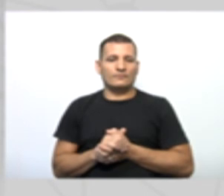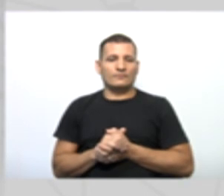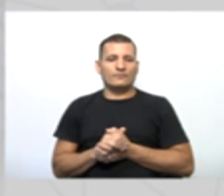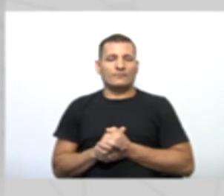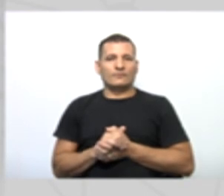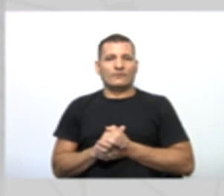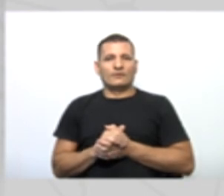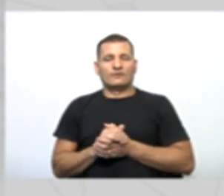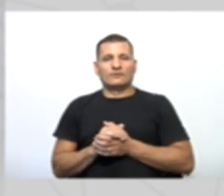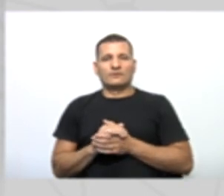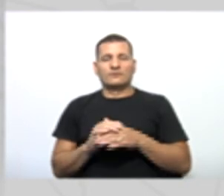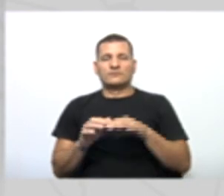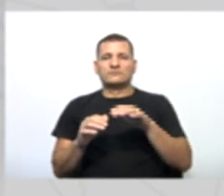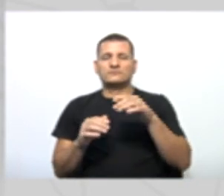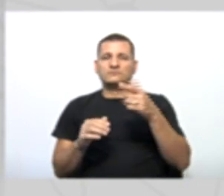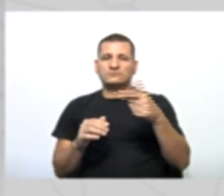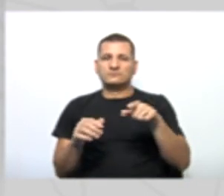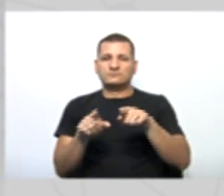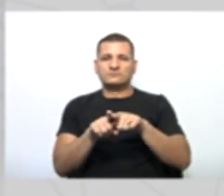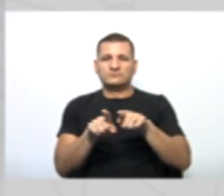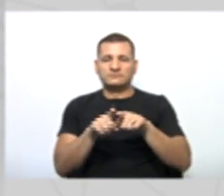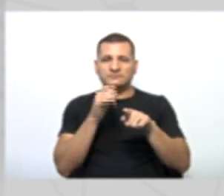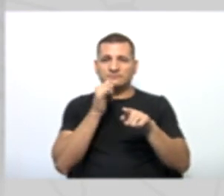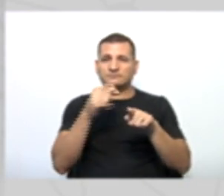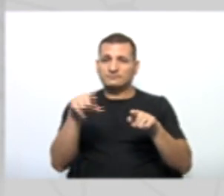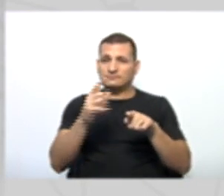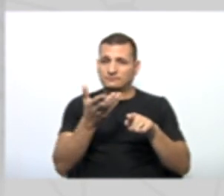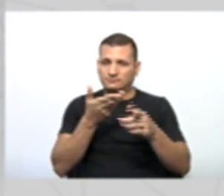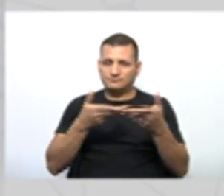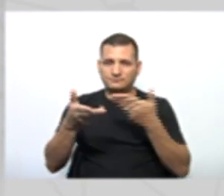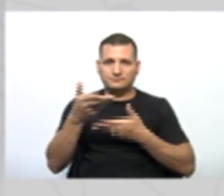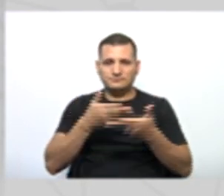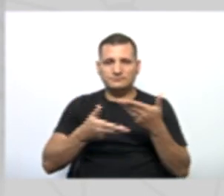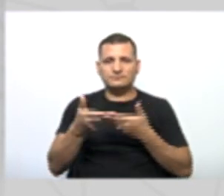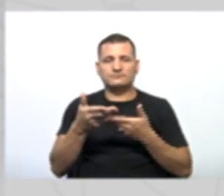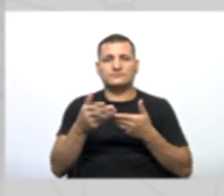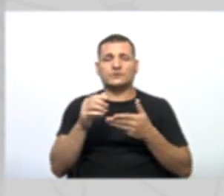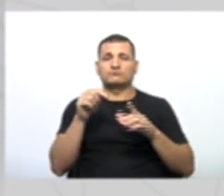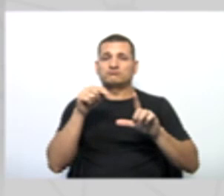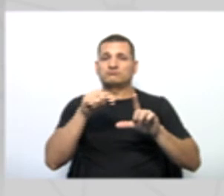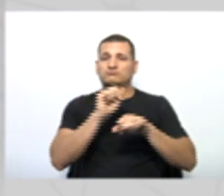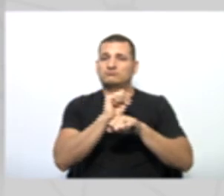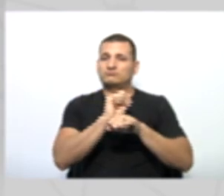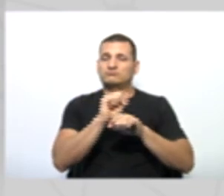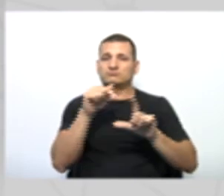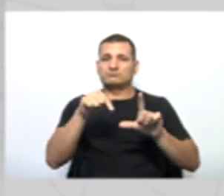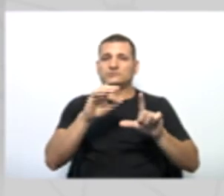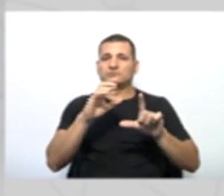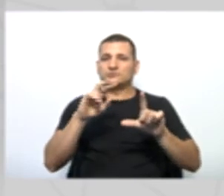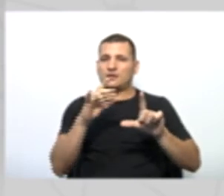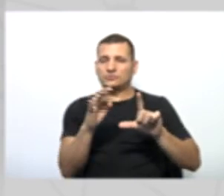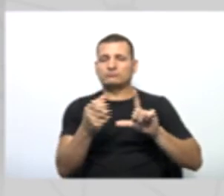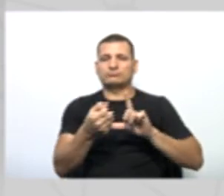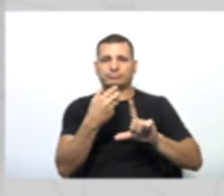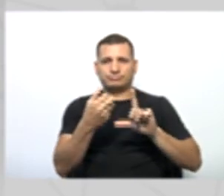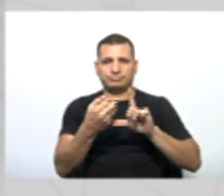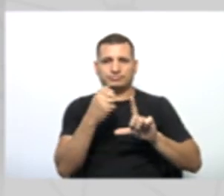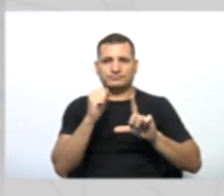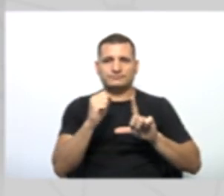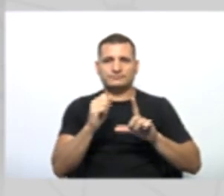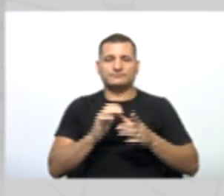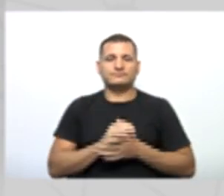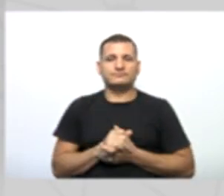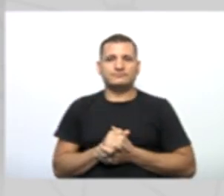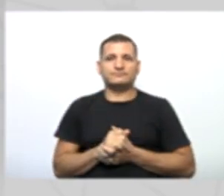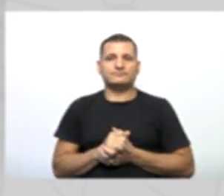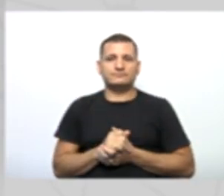chamo mais uma vez que caso vocês queiram participar, e a gente gostaria bastante, a gente está no chat aguardando vocês, tá bom? Então, olha só, a